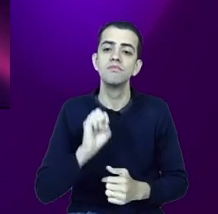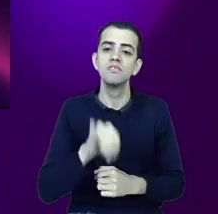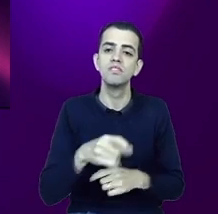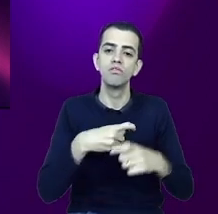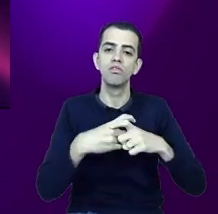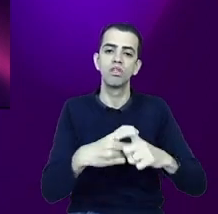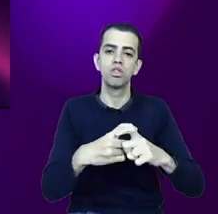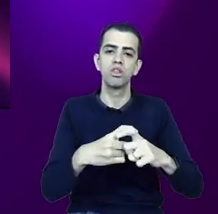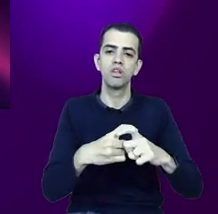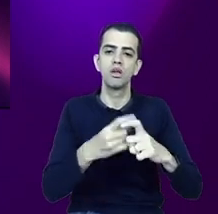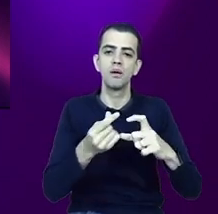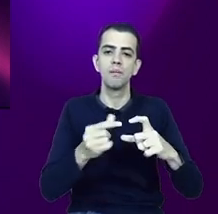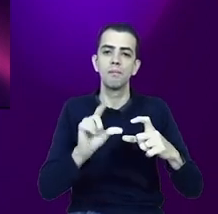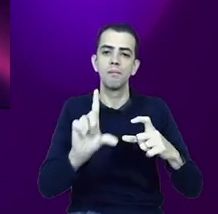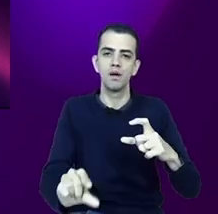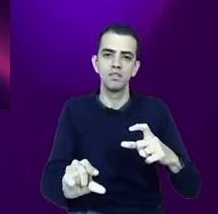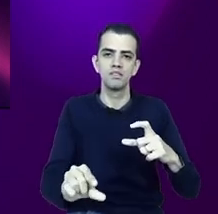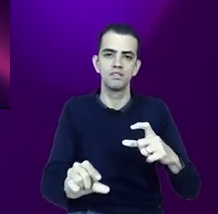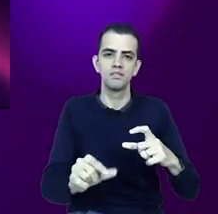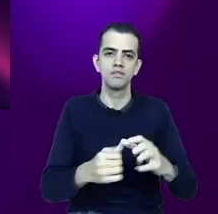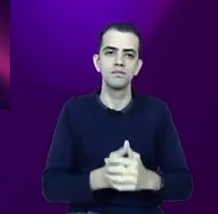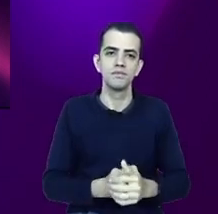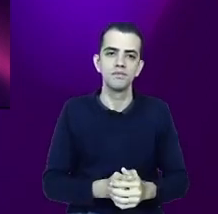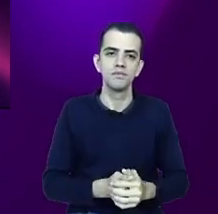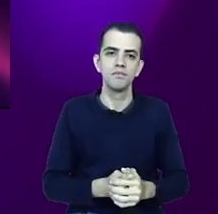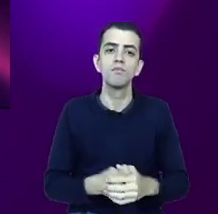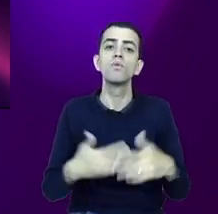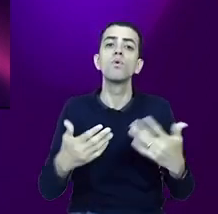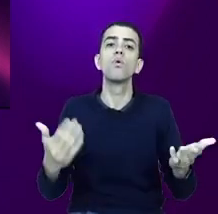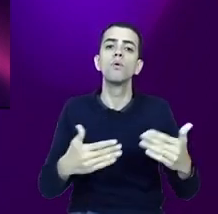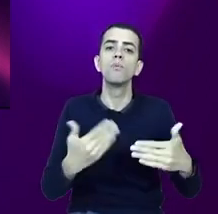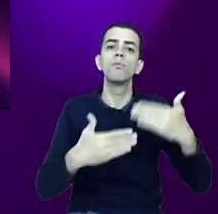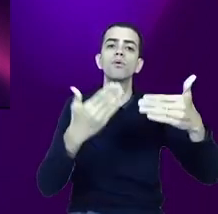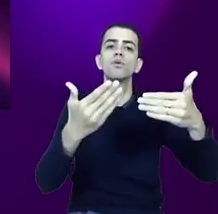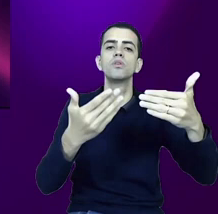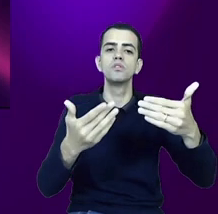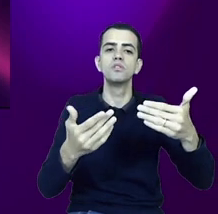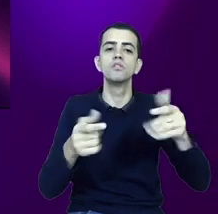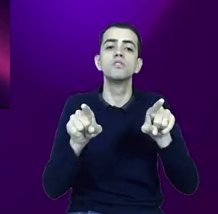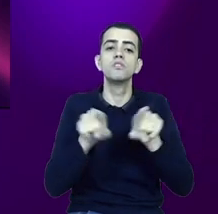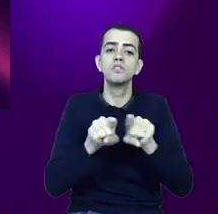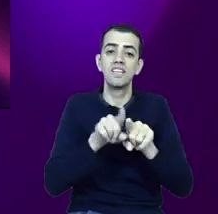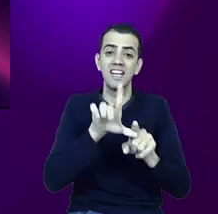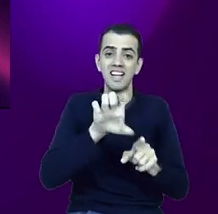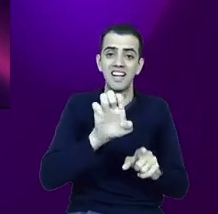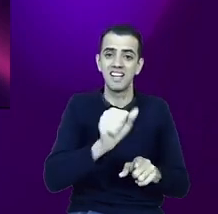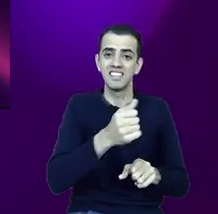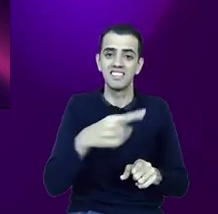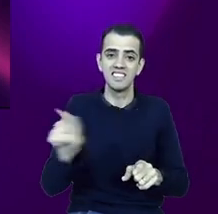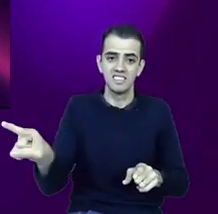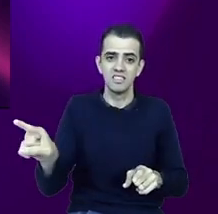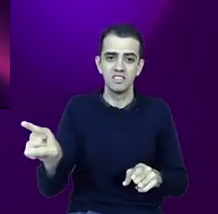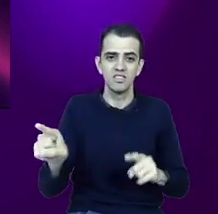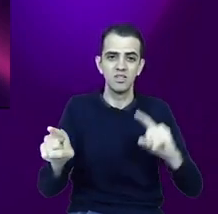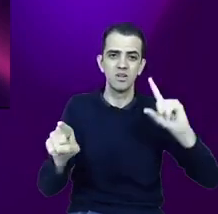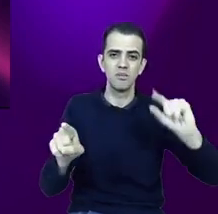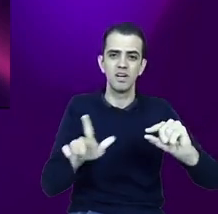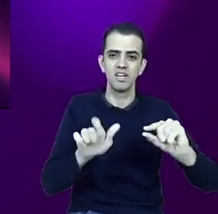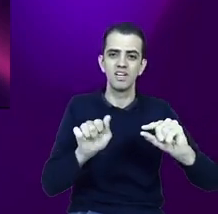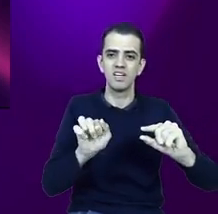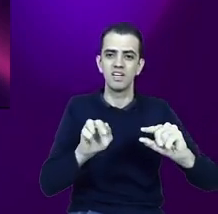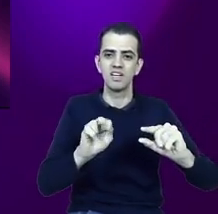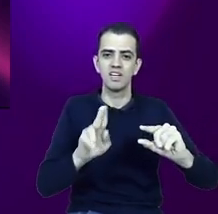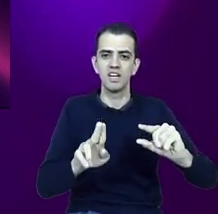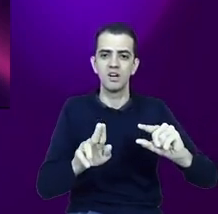objetivo, é claro, sempre diminuir a taxa de progressão. E para lesões de baixo grau, o que foi observado é que